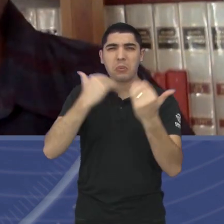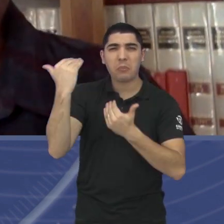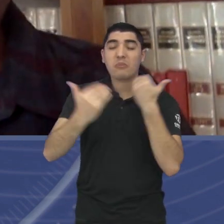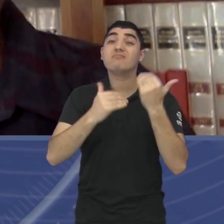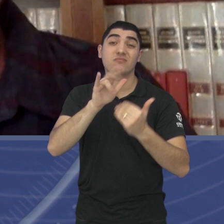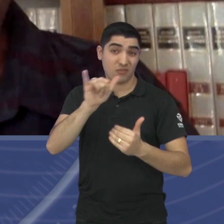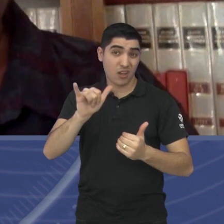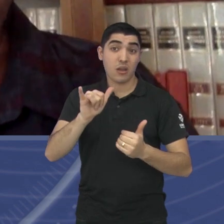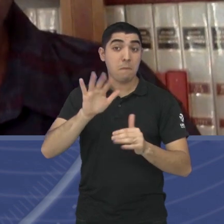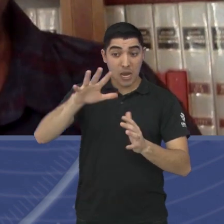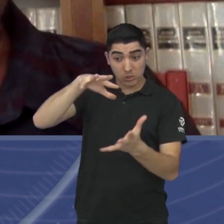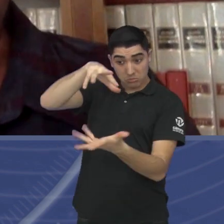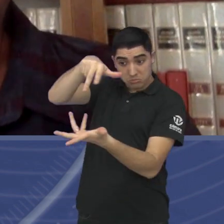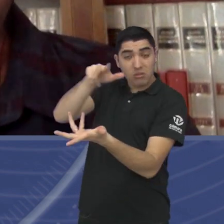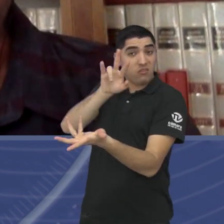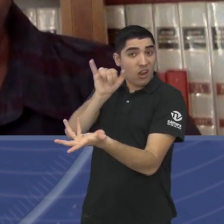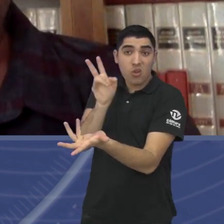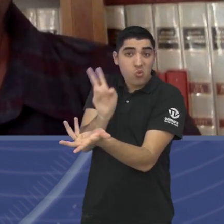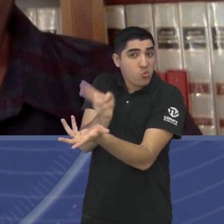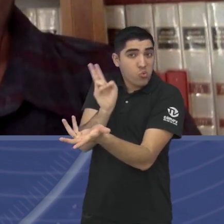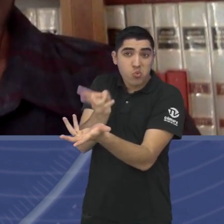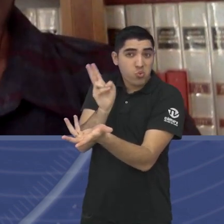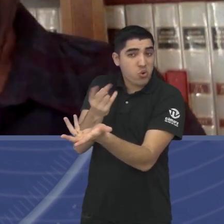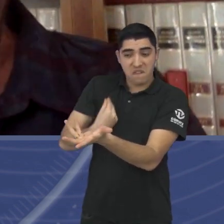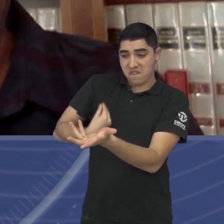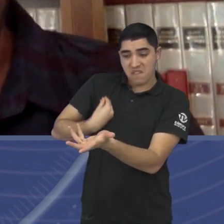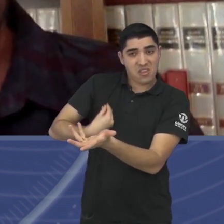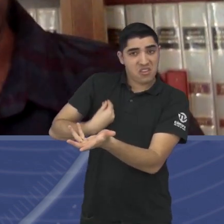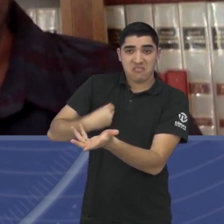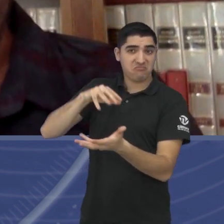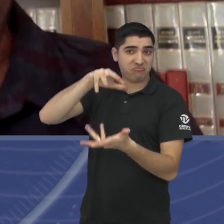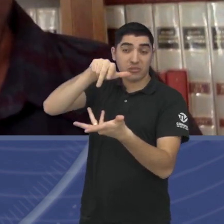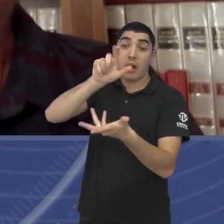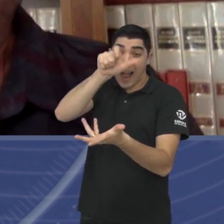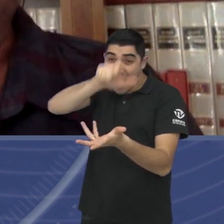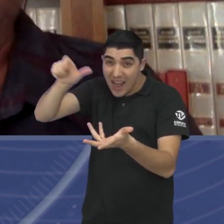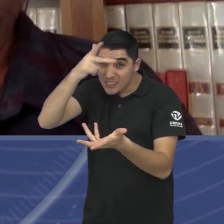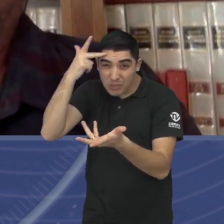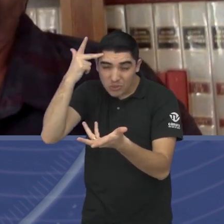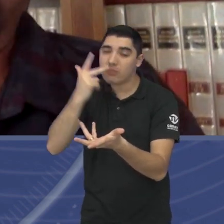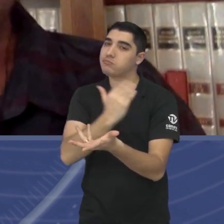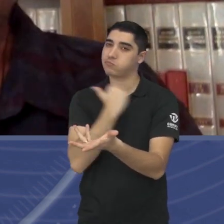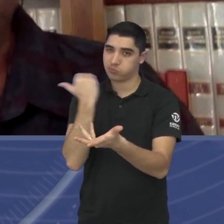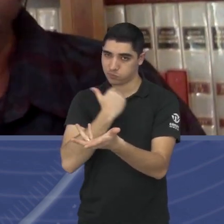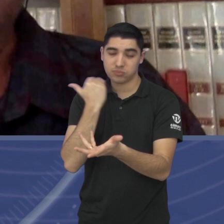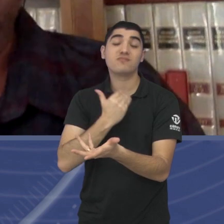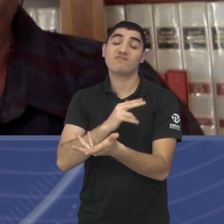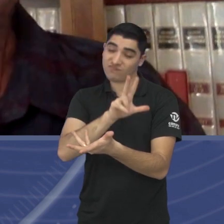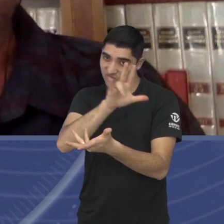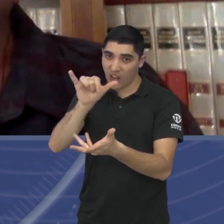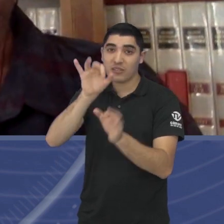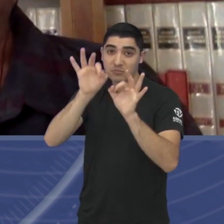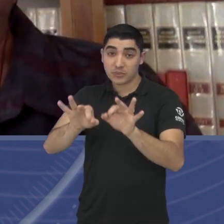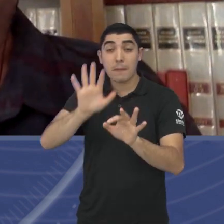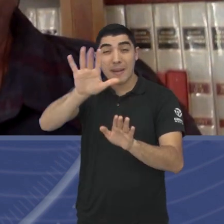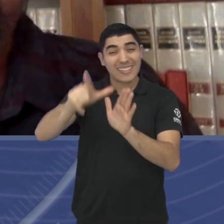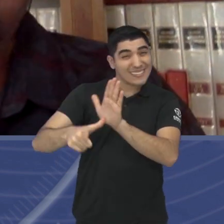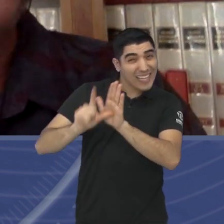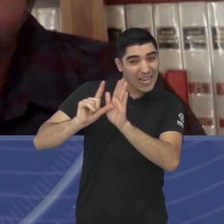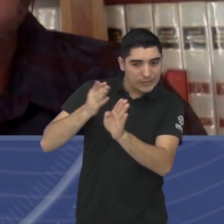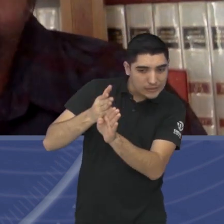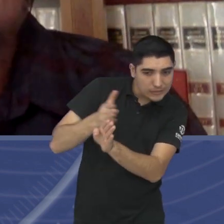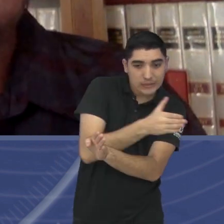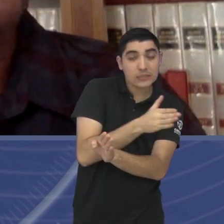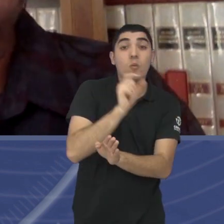nosso planeta. E o planeta não vai deixar de existir até esse evento catastrófico, né, que é a expansão do Sol.